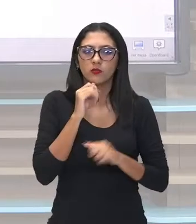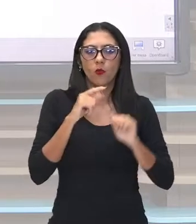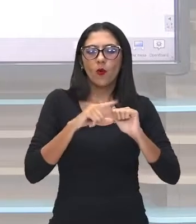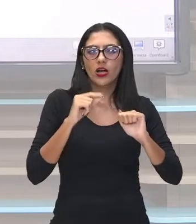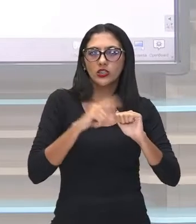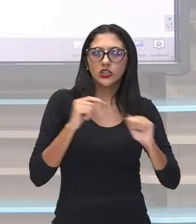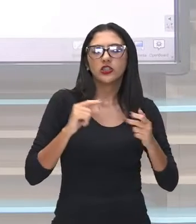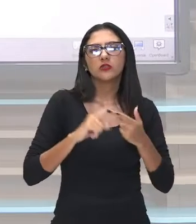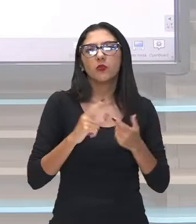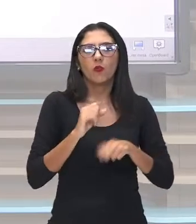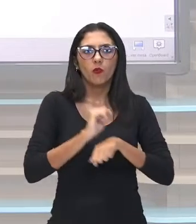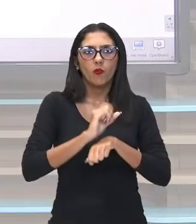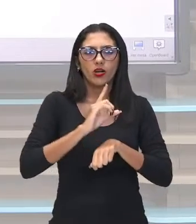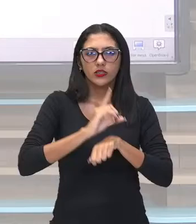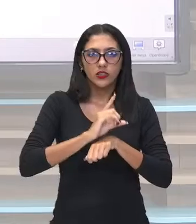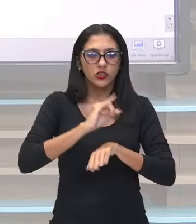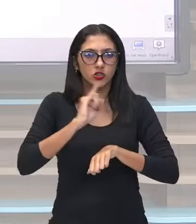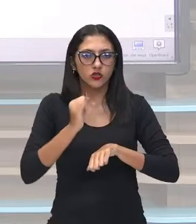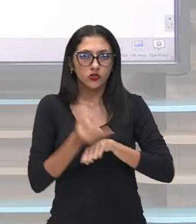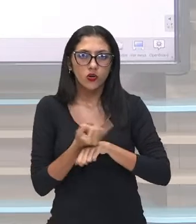um adjetivo,